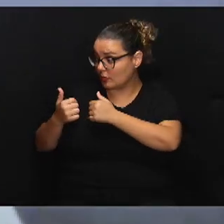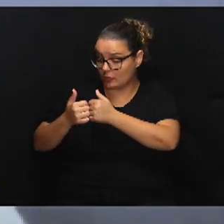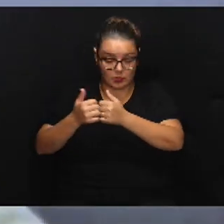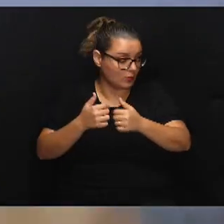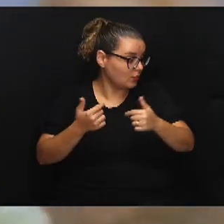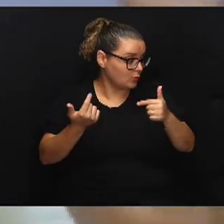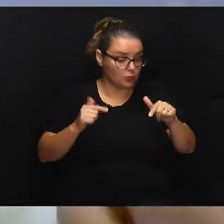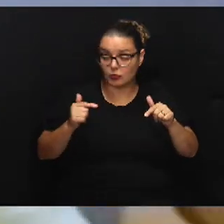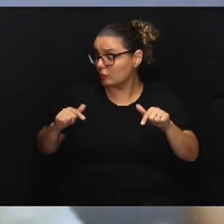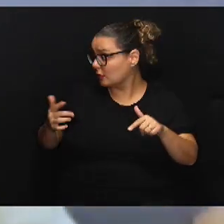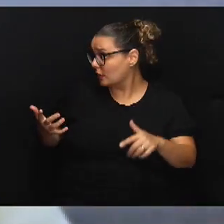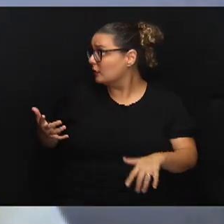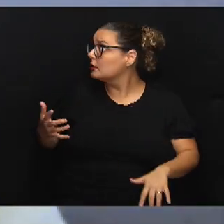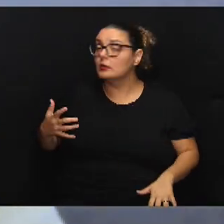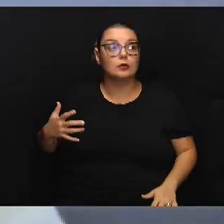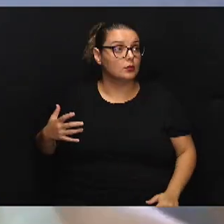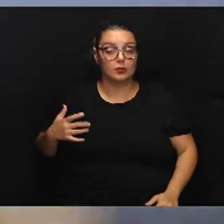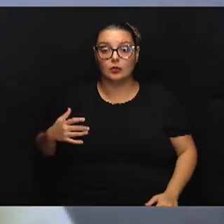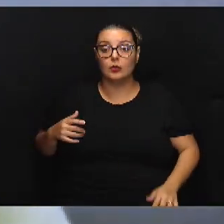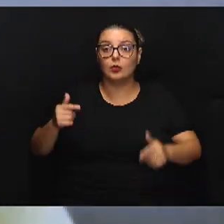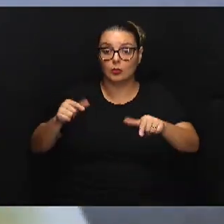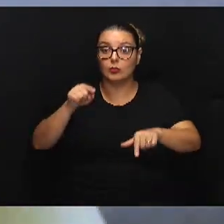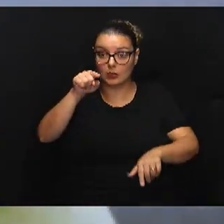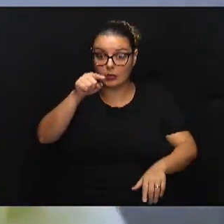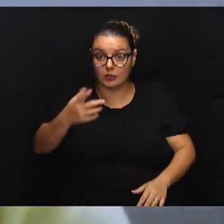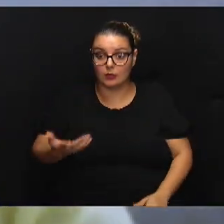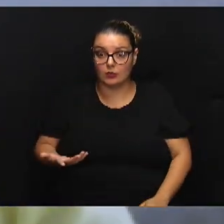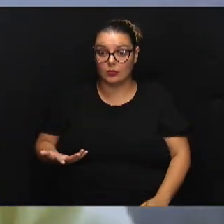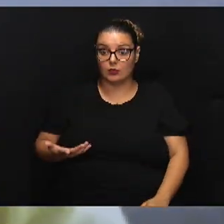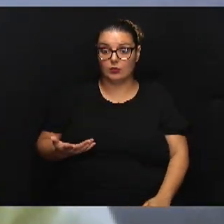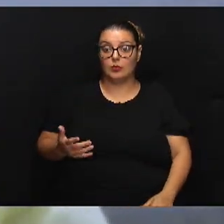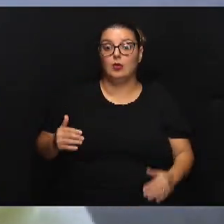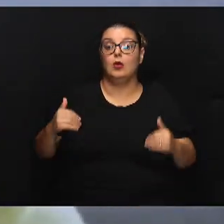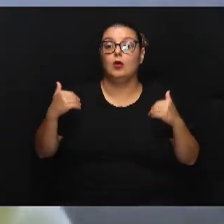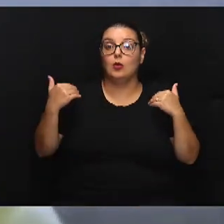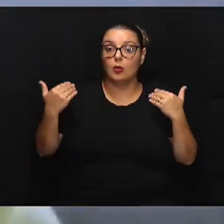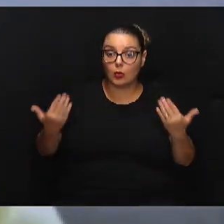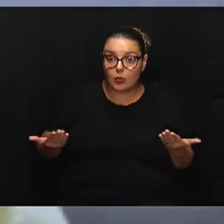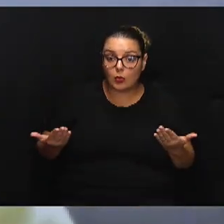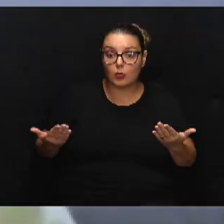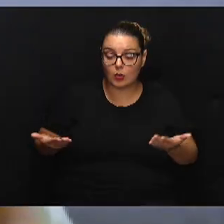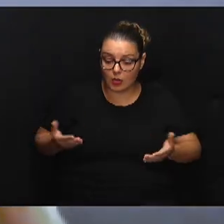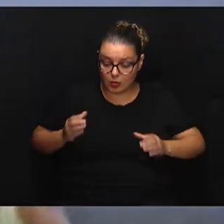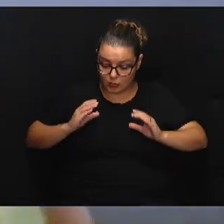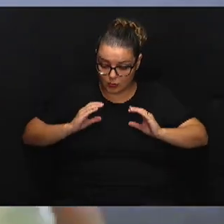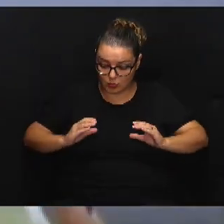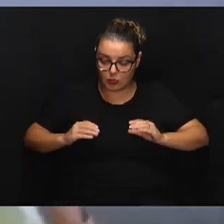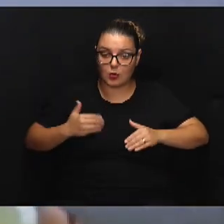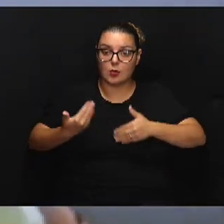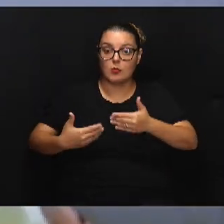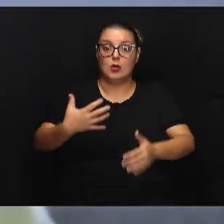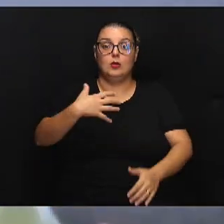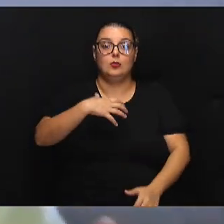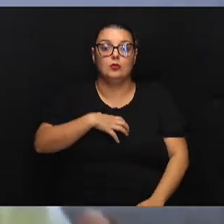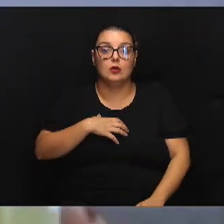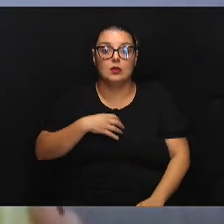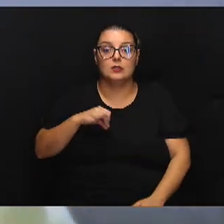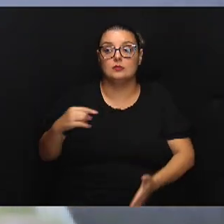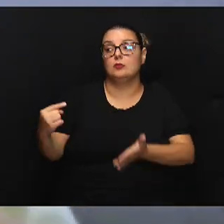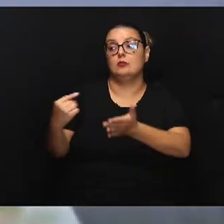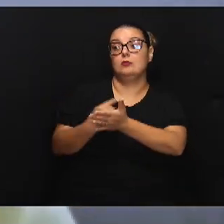eu estou, aonde você está, qual vai ser a conduta e a forma que você vai me